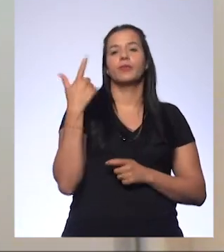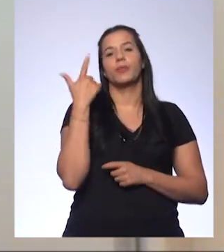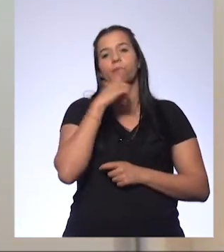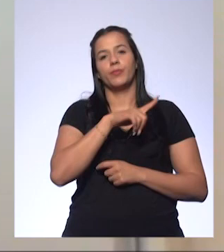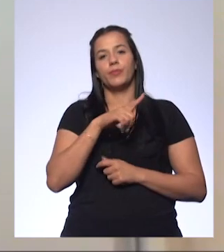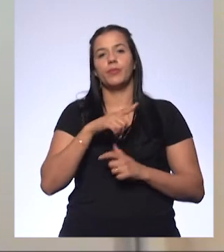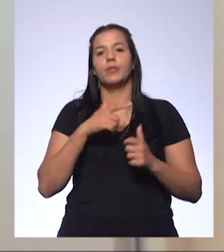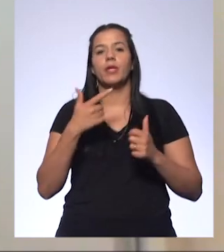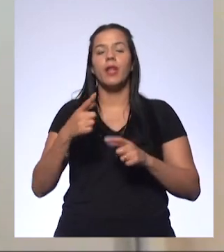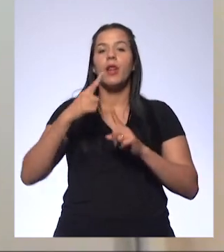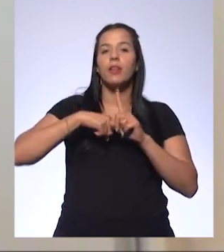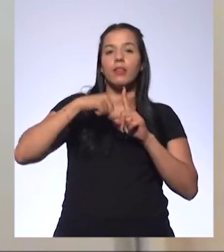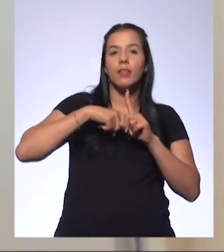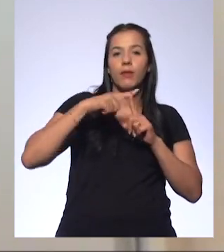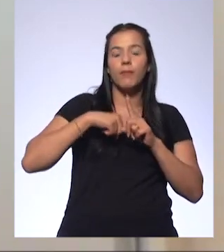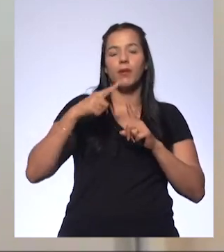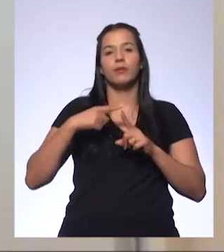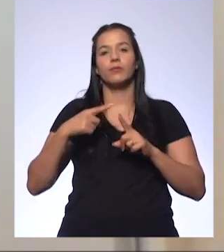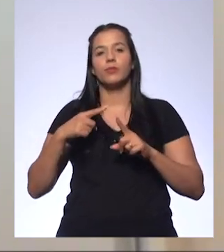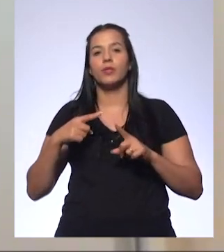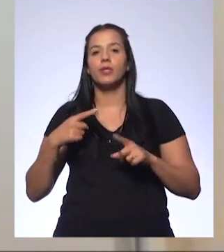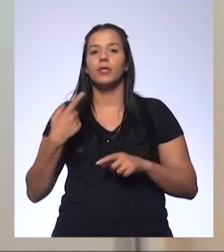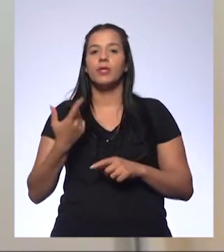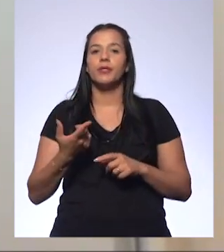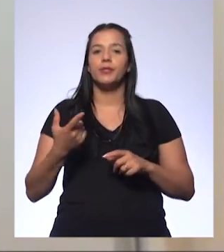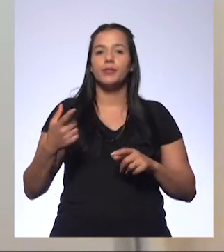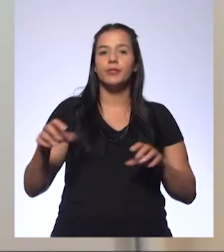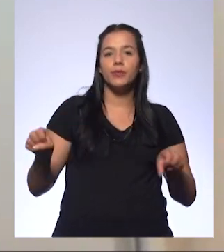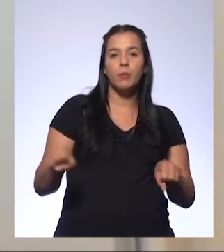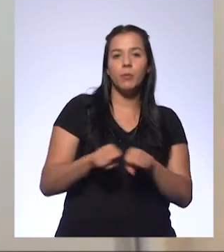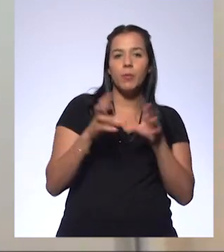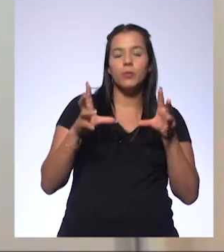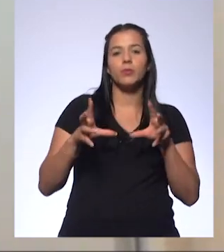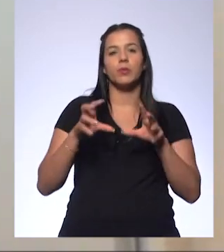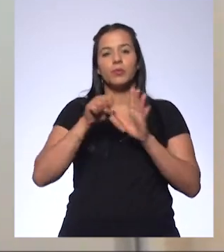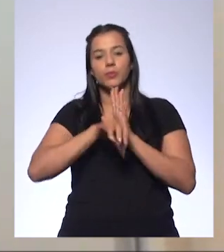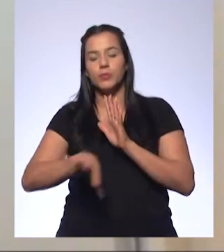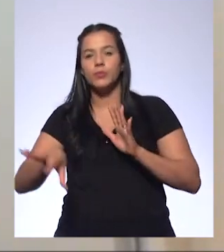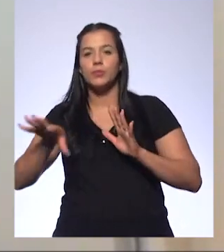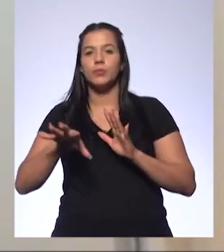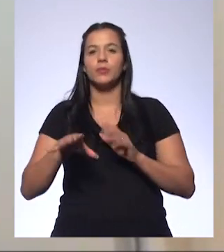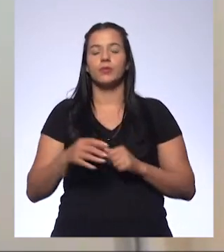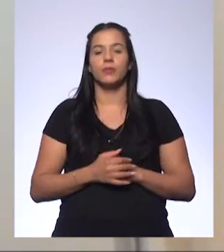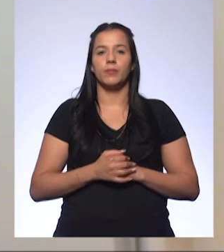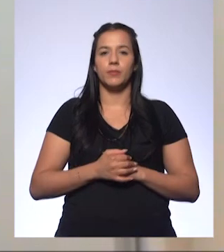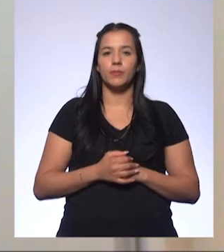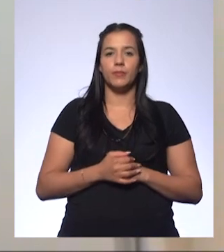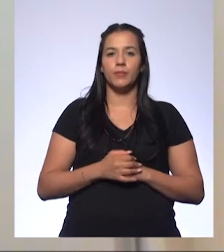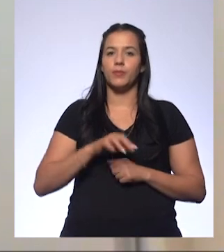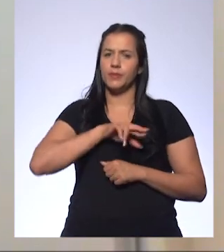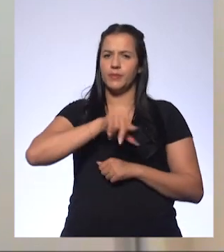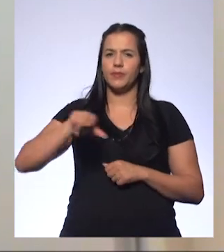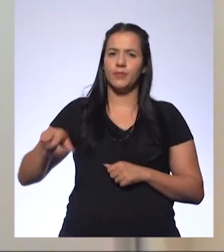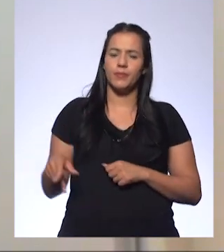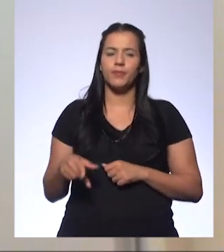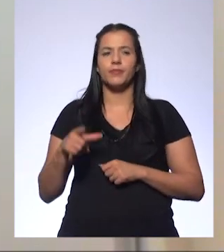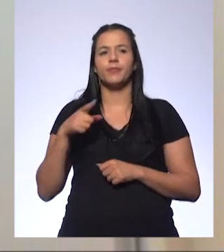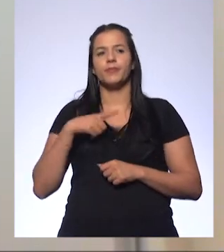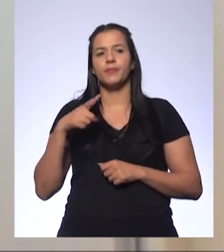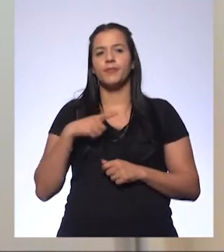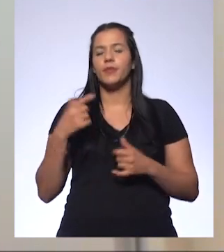como temperatura de fusão e ebulição, solubilidade, a gente pode falar sobre polaridade e assim por diante. Então,